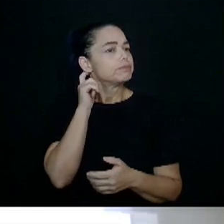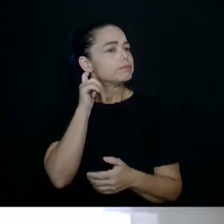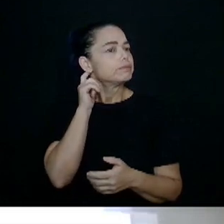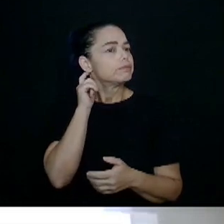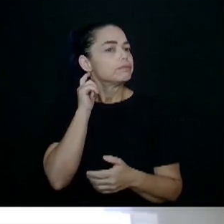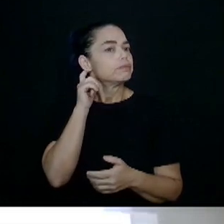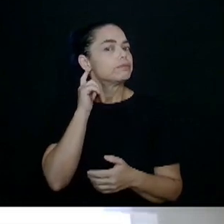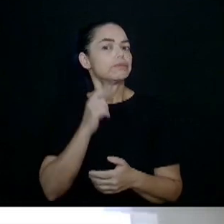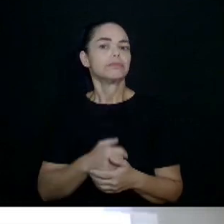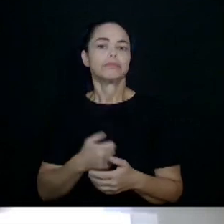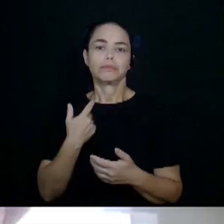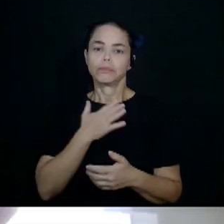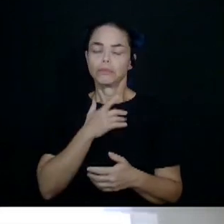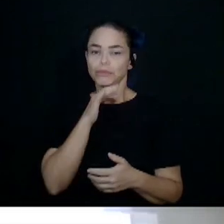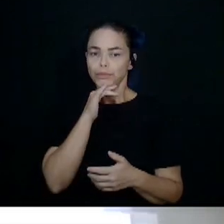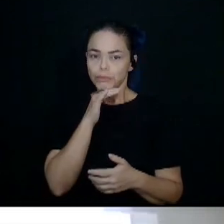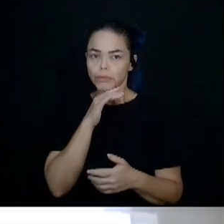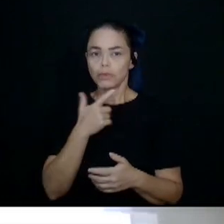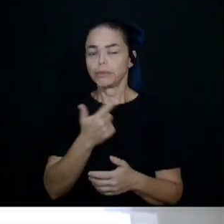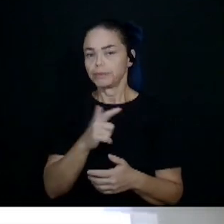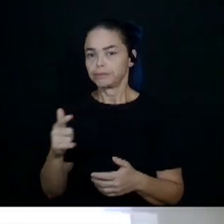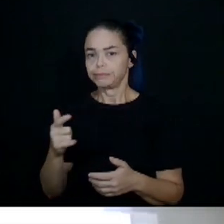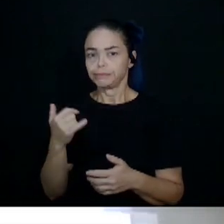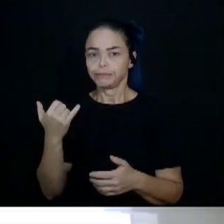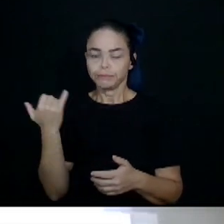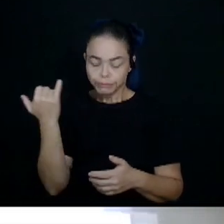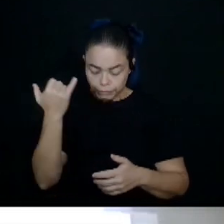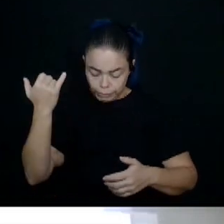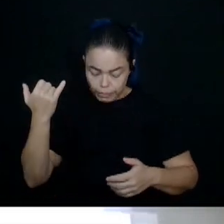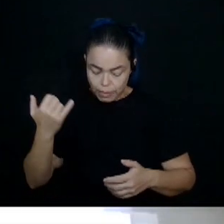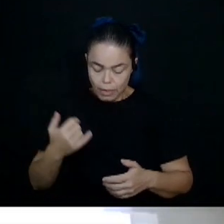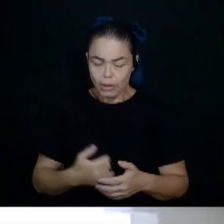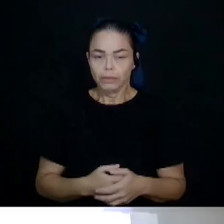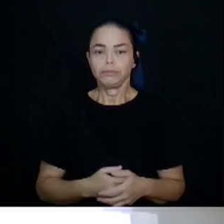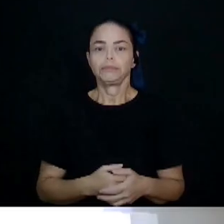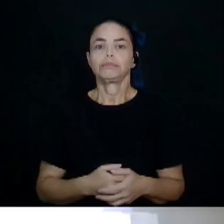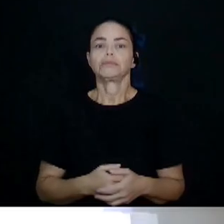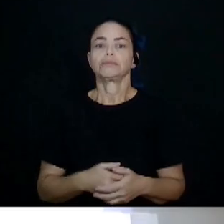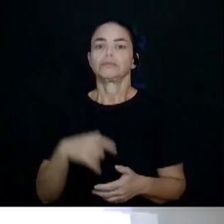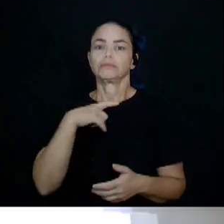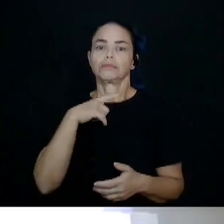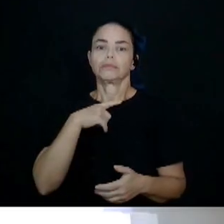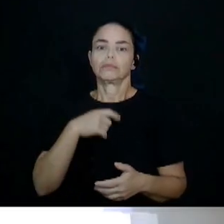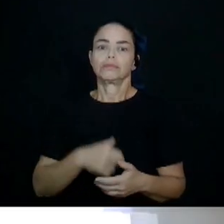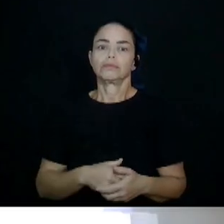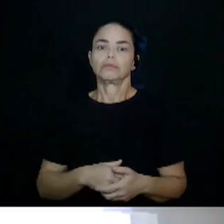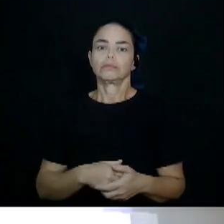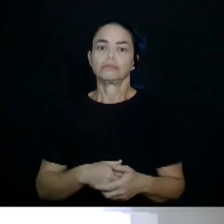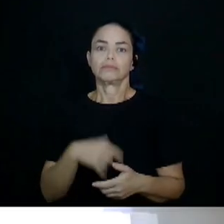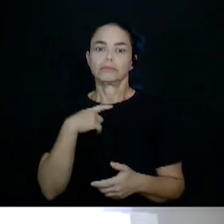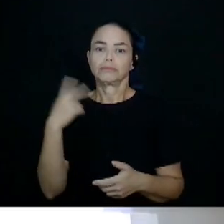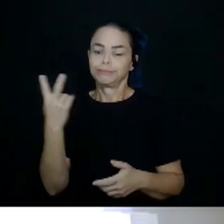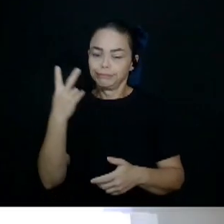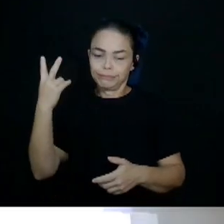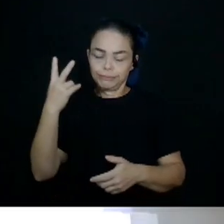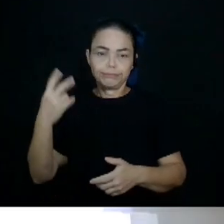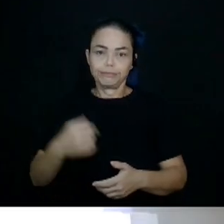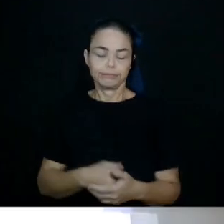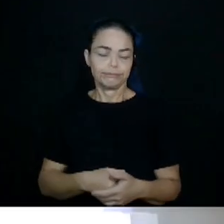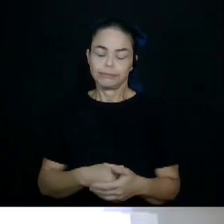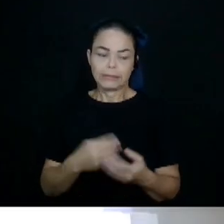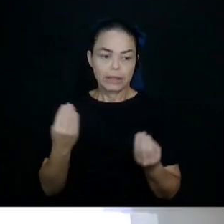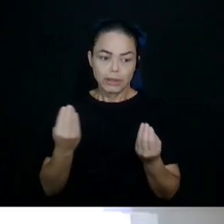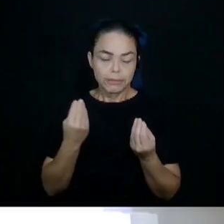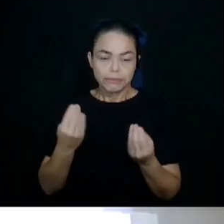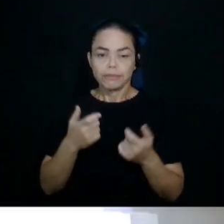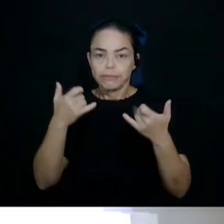tem uma importância, como foi mencionado, mas para aquele indivíduo, de repente, tem um valor desproporcional. Outra